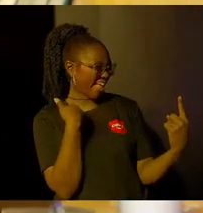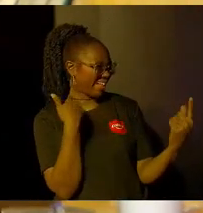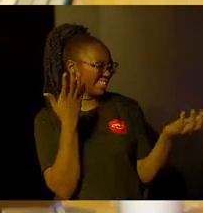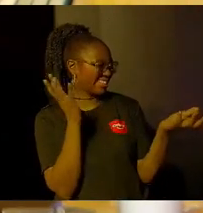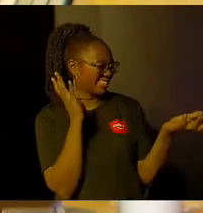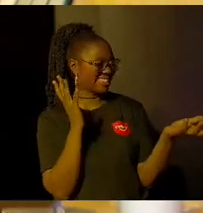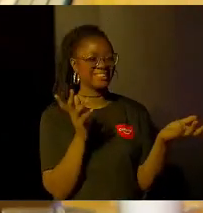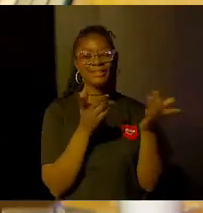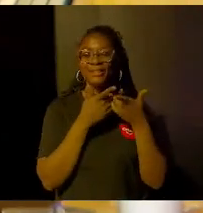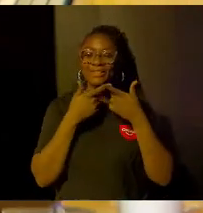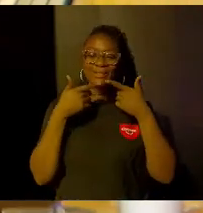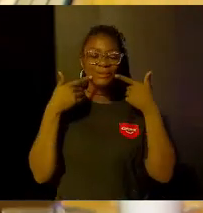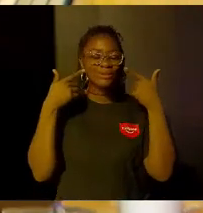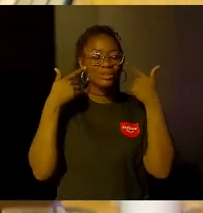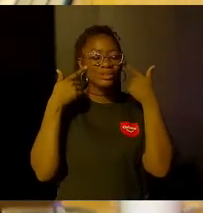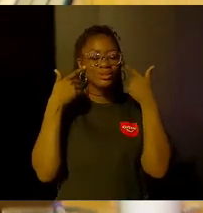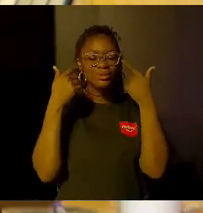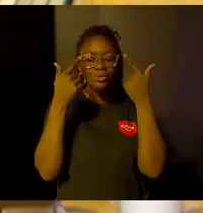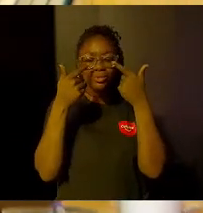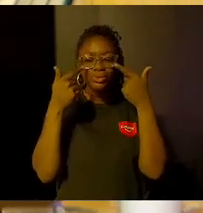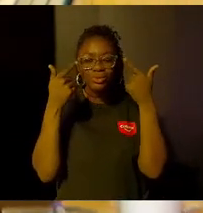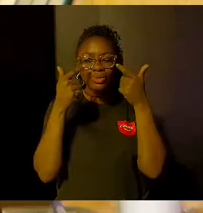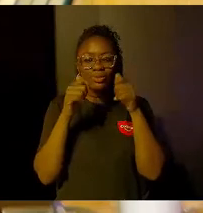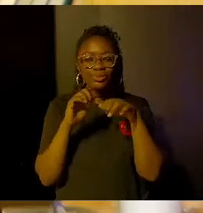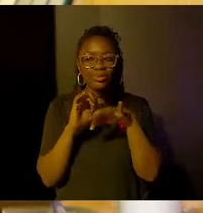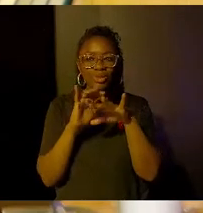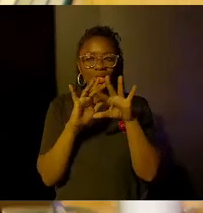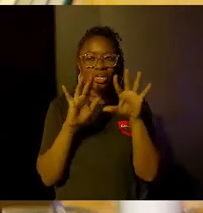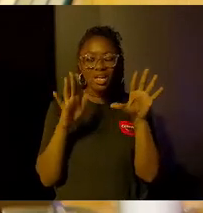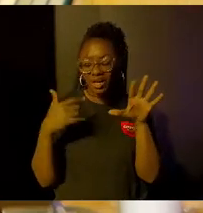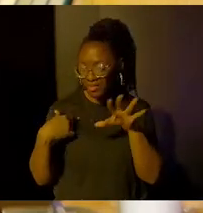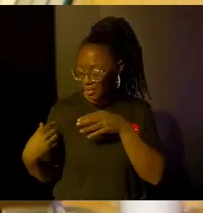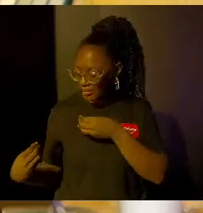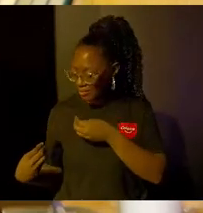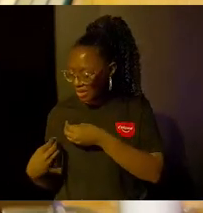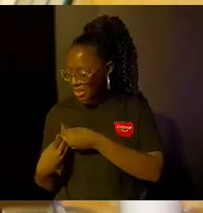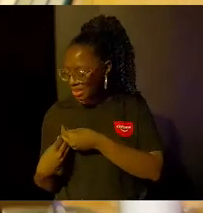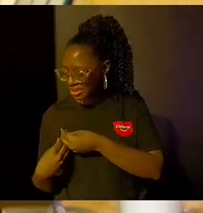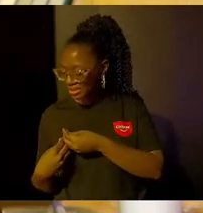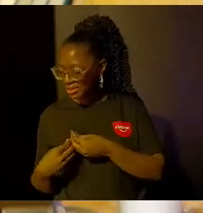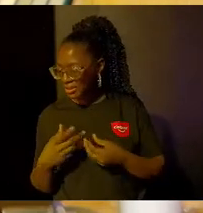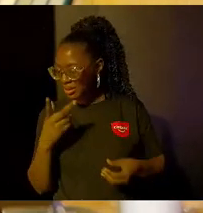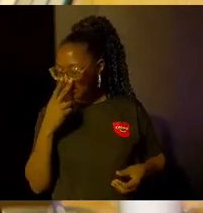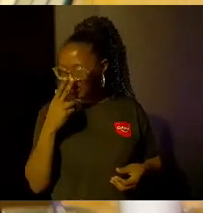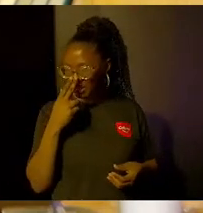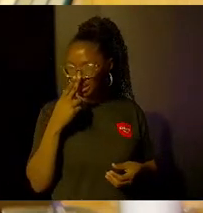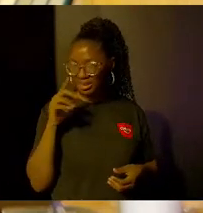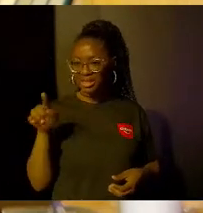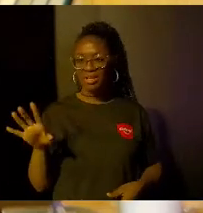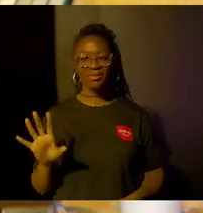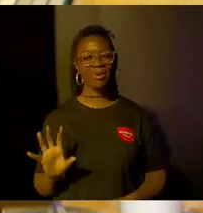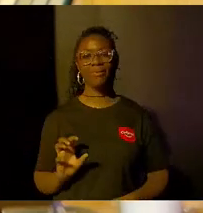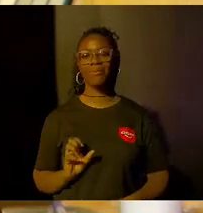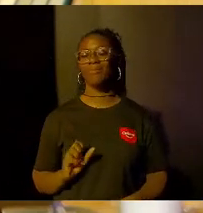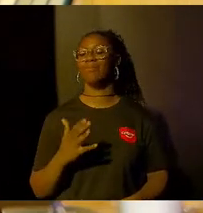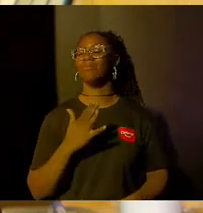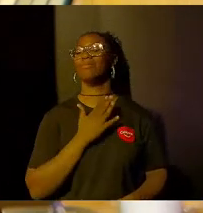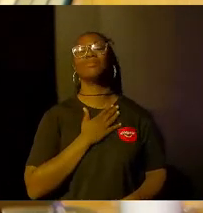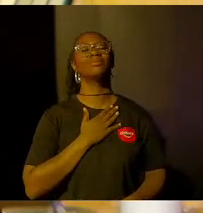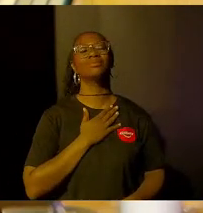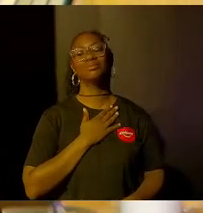seu sorriso e os olhinhos brilhantes sempre que eu estava perto expressavam a dimensão do seu amor por mim